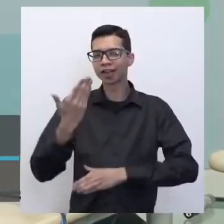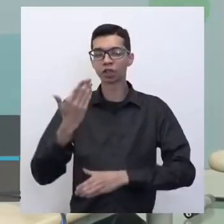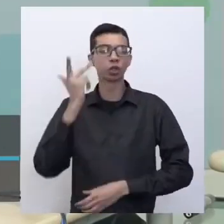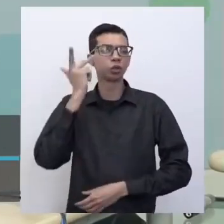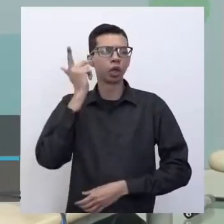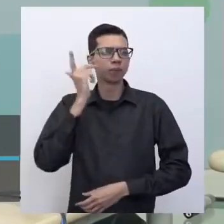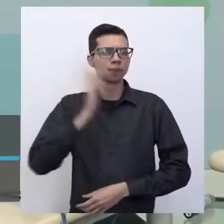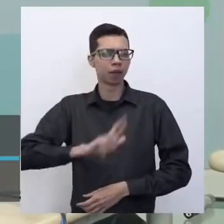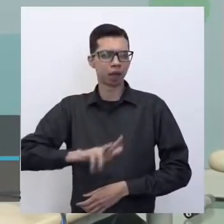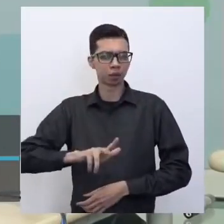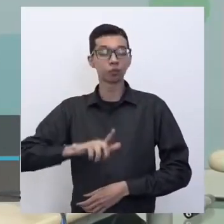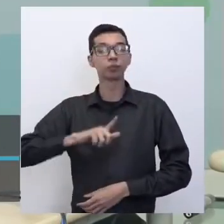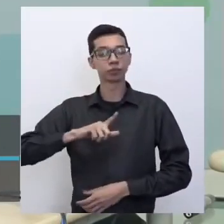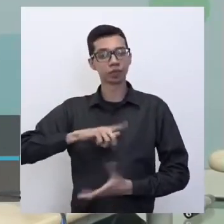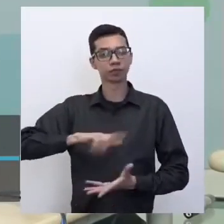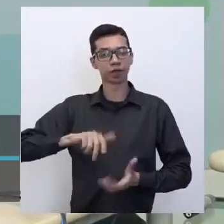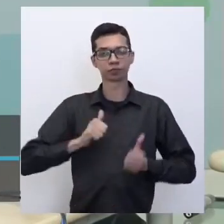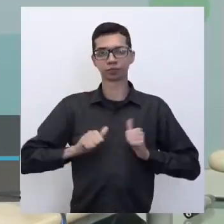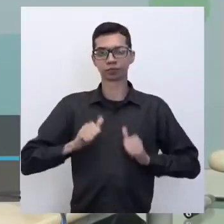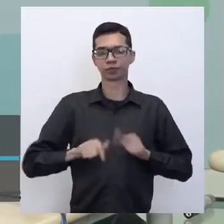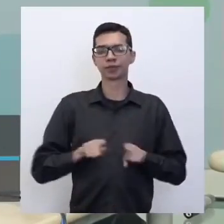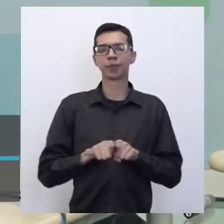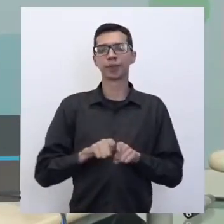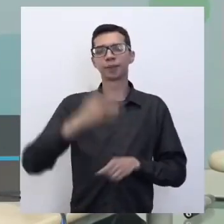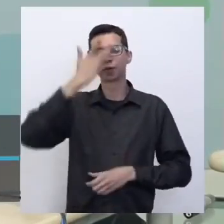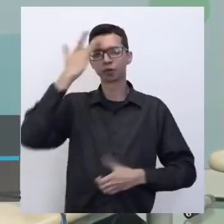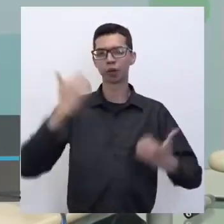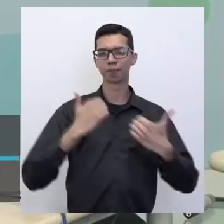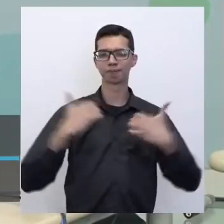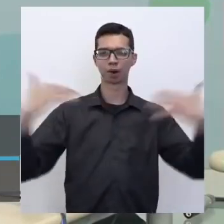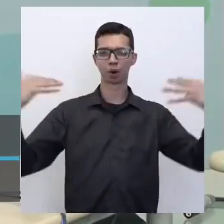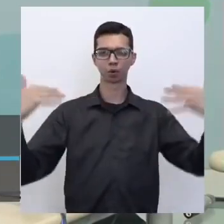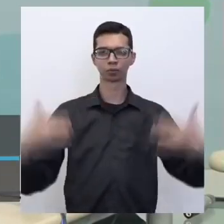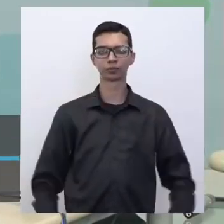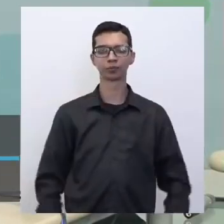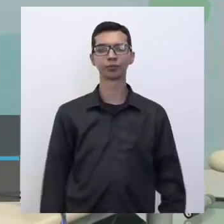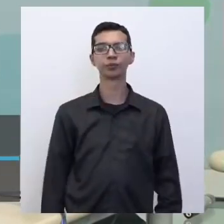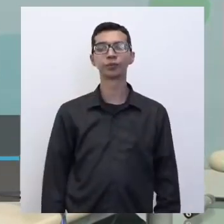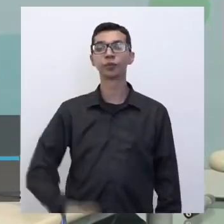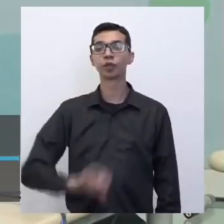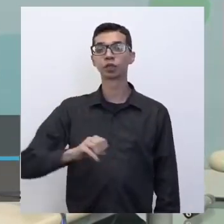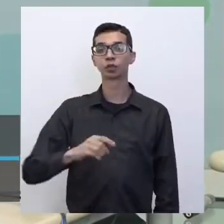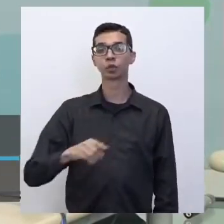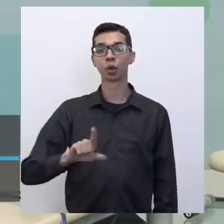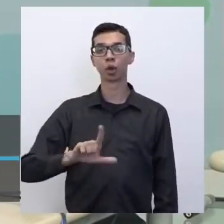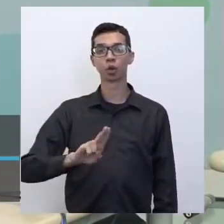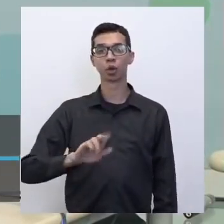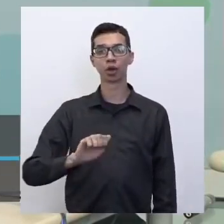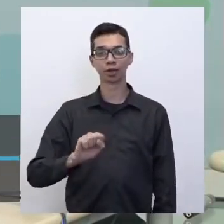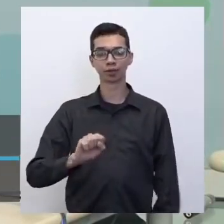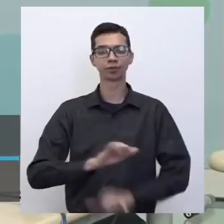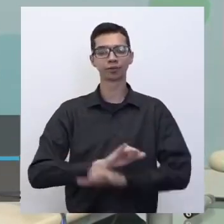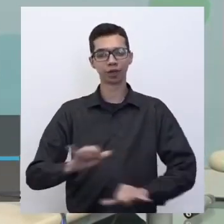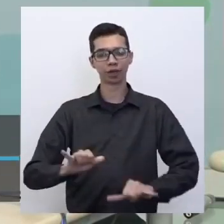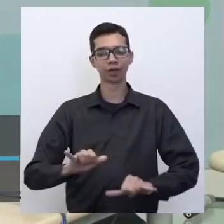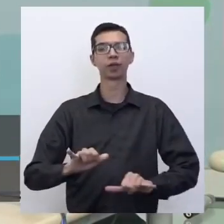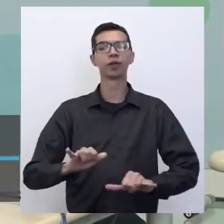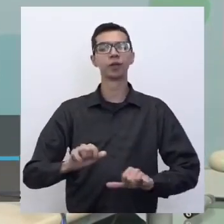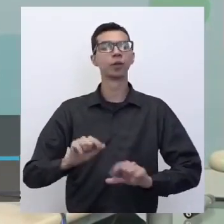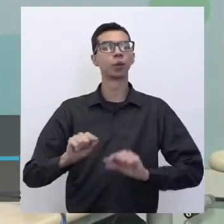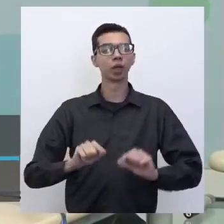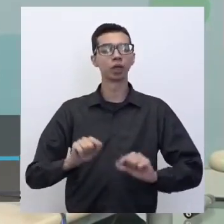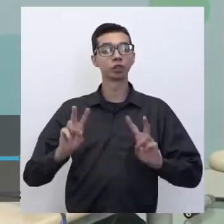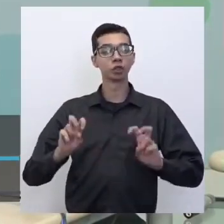envolvendo muito ator e público. O João Lucas cita que é um teatro moderno. A Maria Luísa, que é dos dias